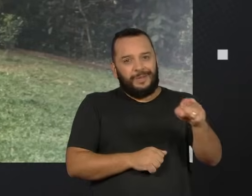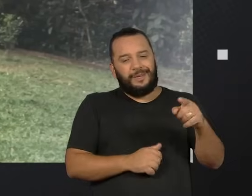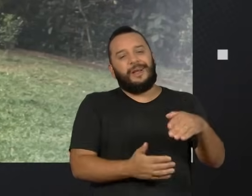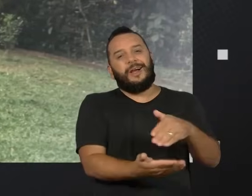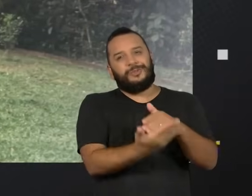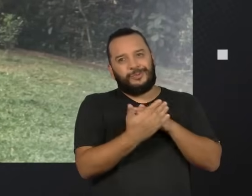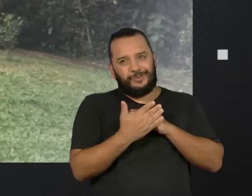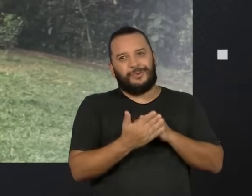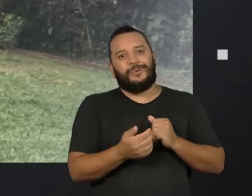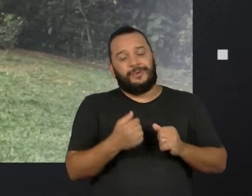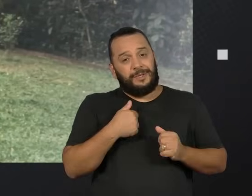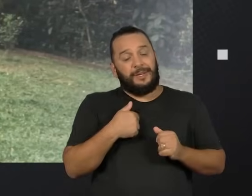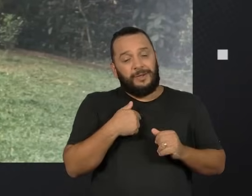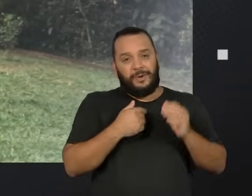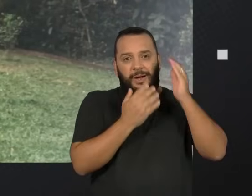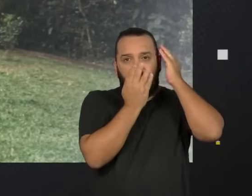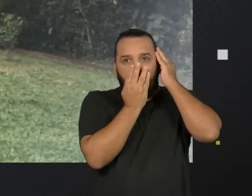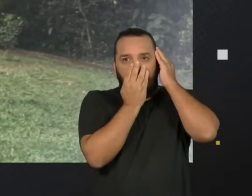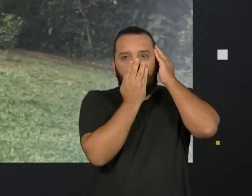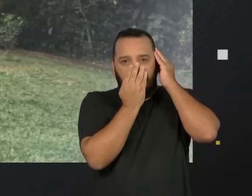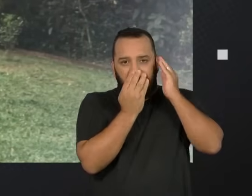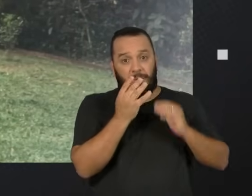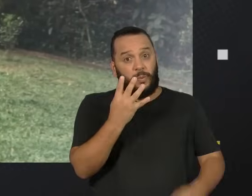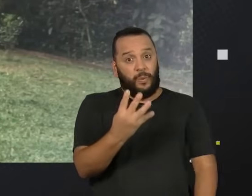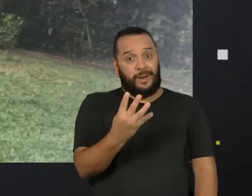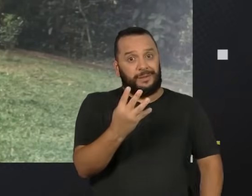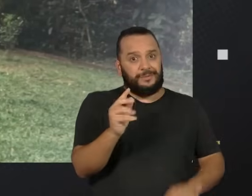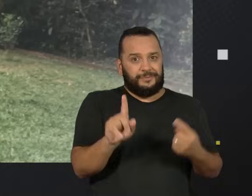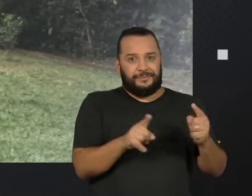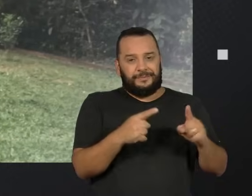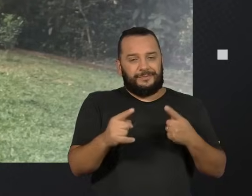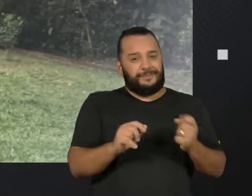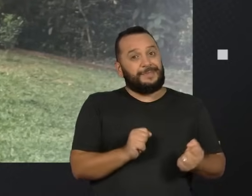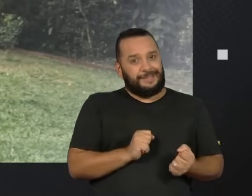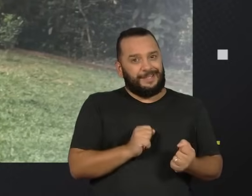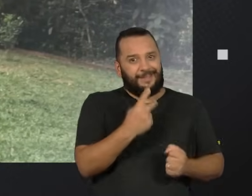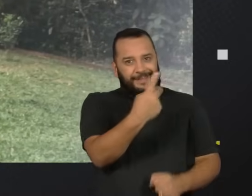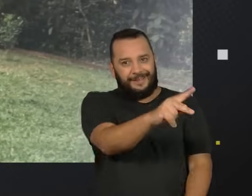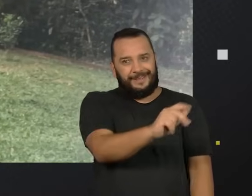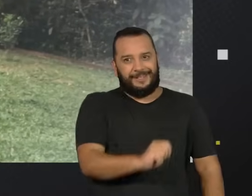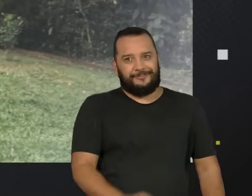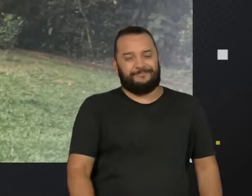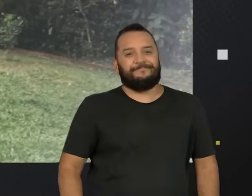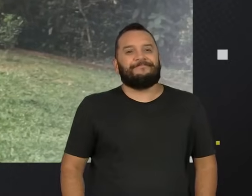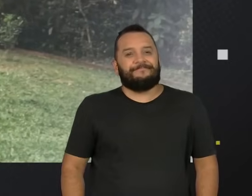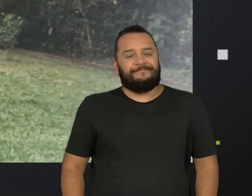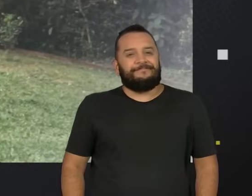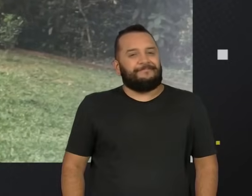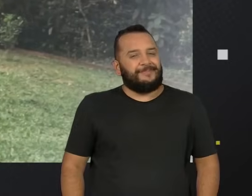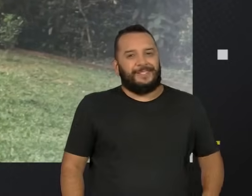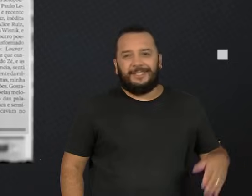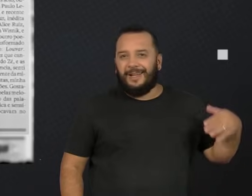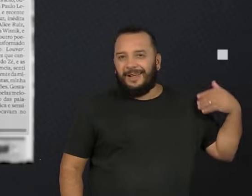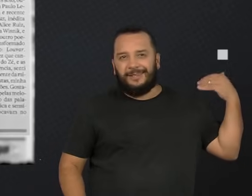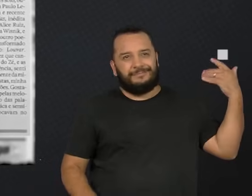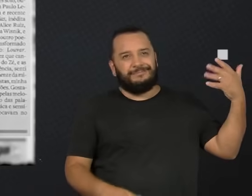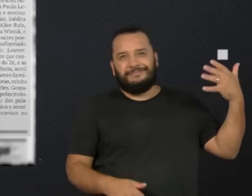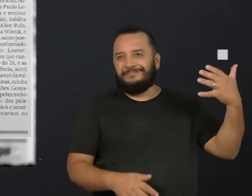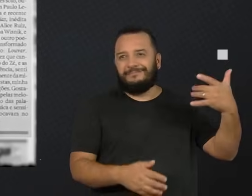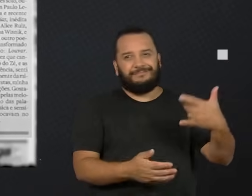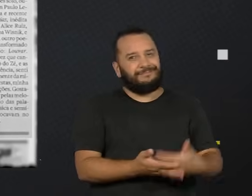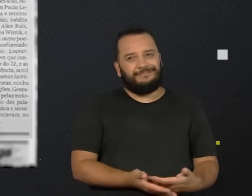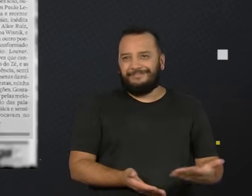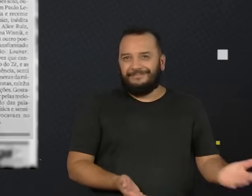gravei 4 canções do Zé Miguel, e de lá para cá eu acho que fazemos parte,